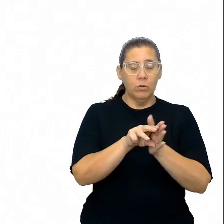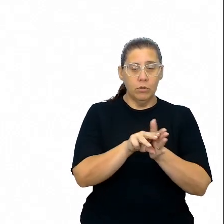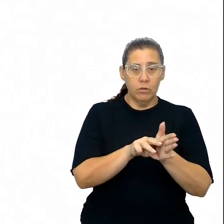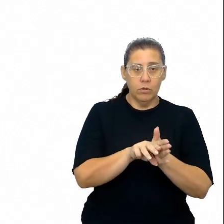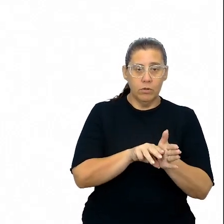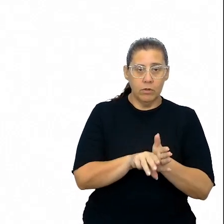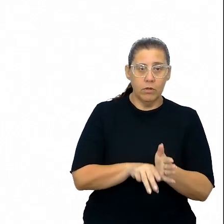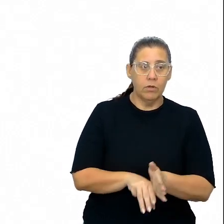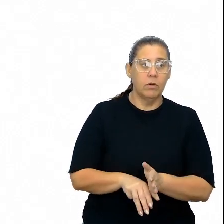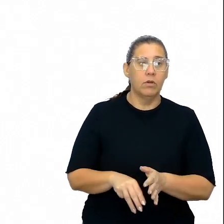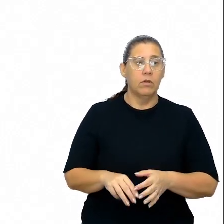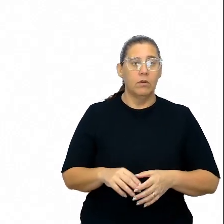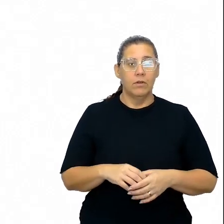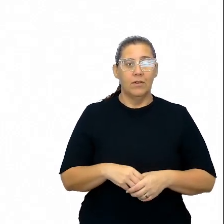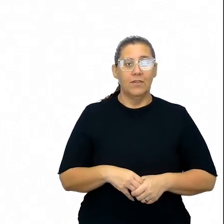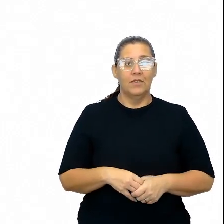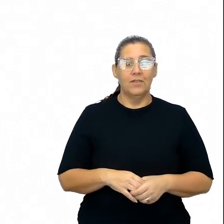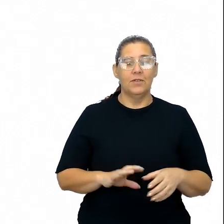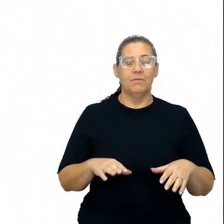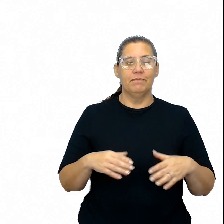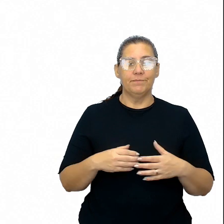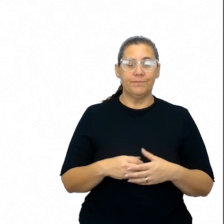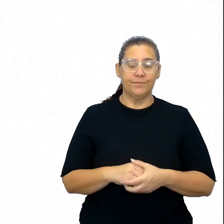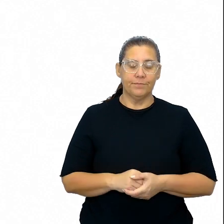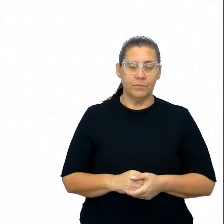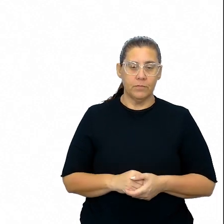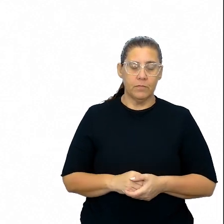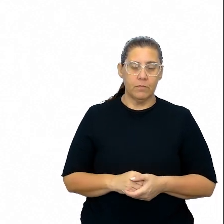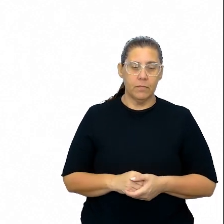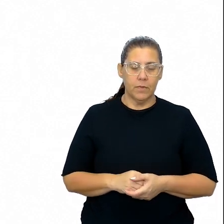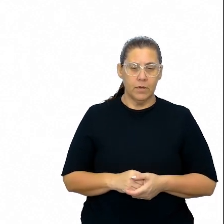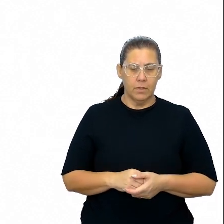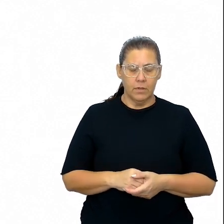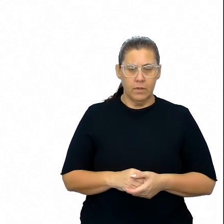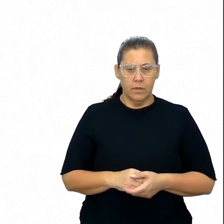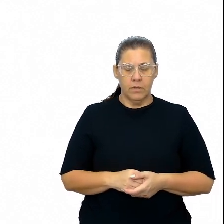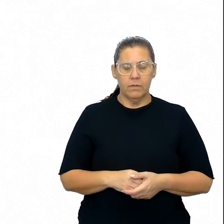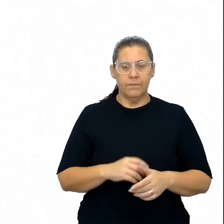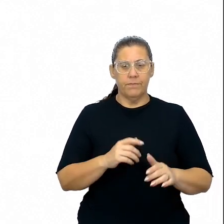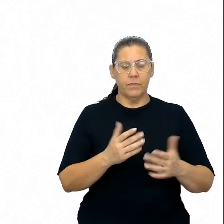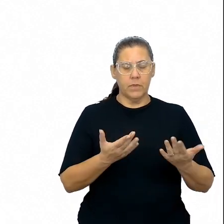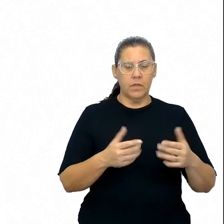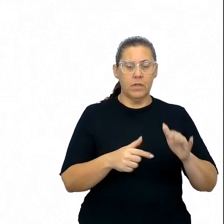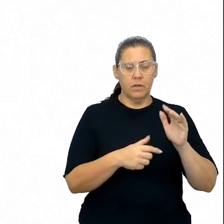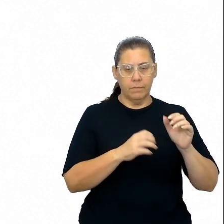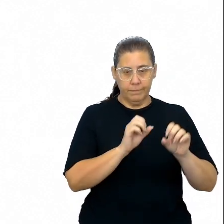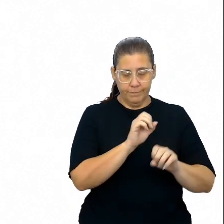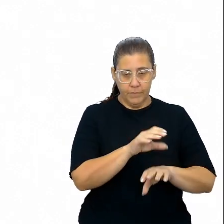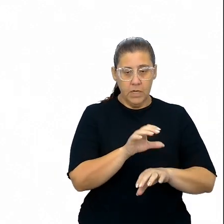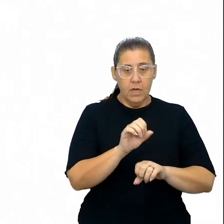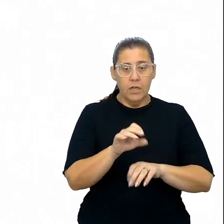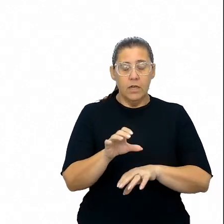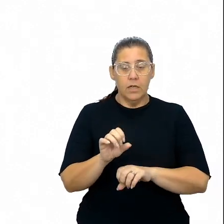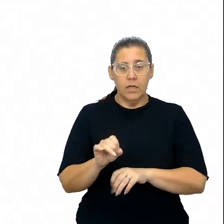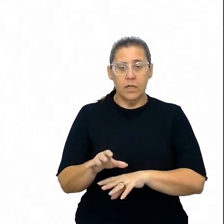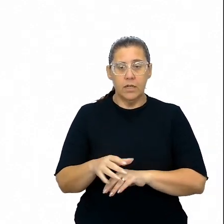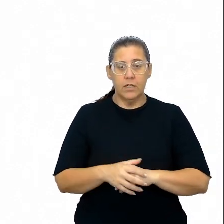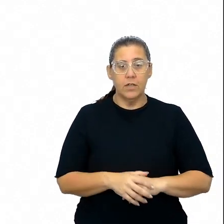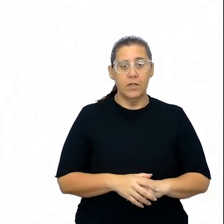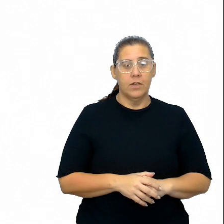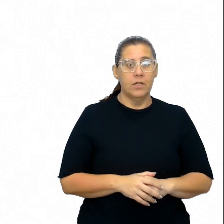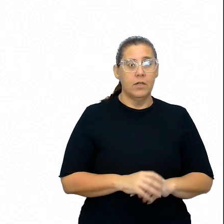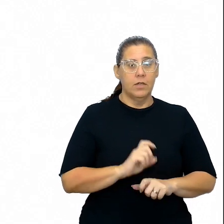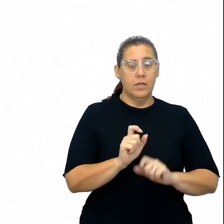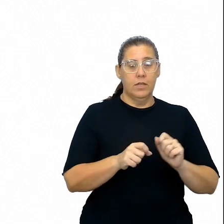tem a respeito dessas aulas, né? Nós vamos ter um iniciando a conversa, que nós vamos trabalhar com esse iniciando, como que a gente conversa, o que vai